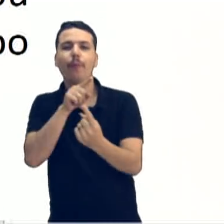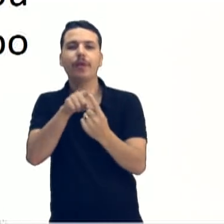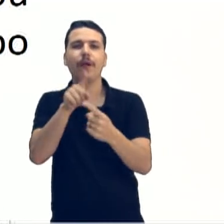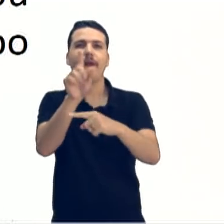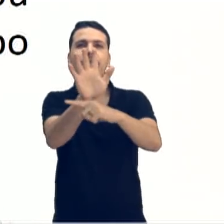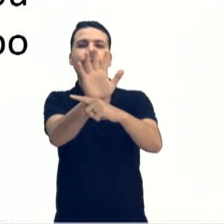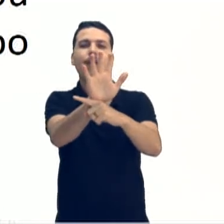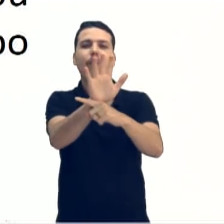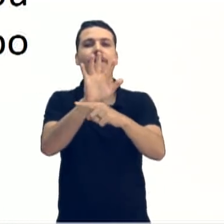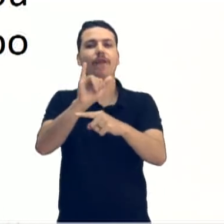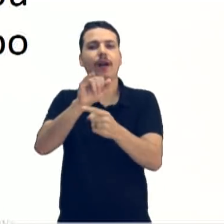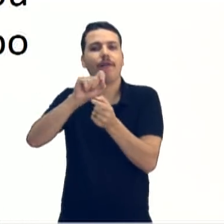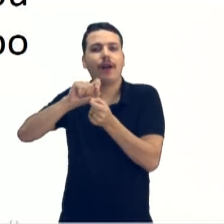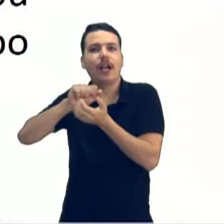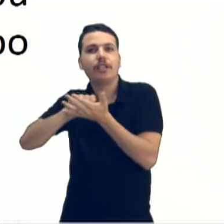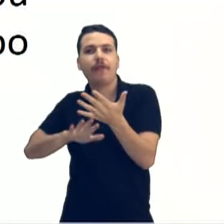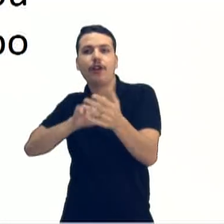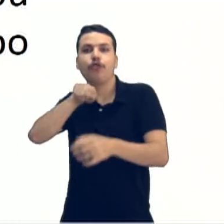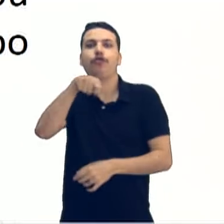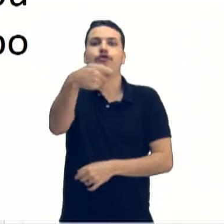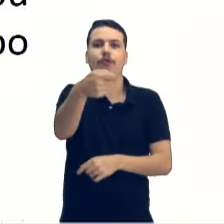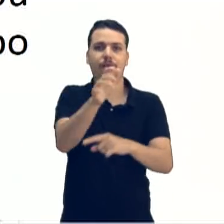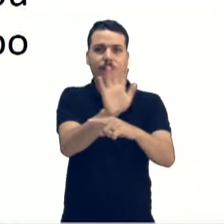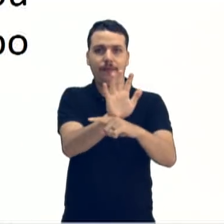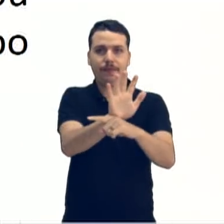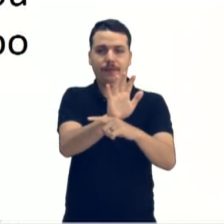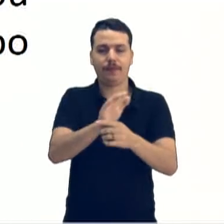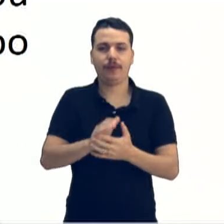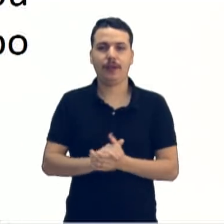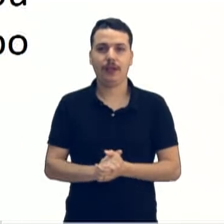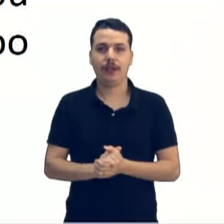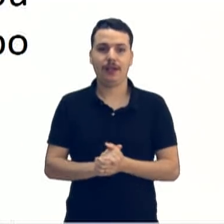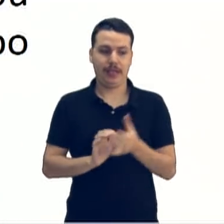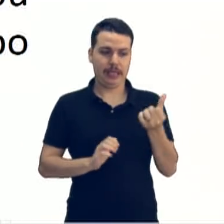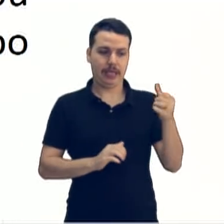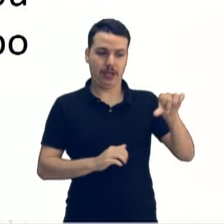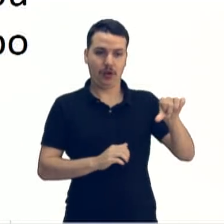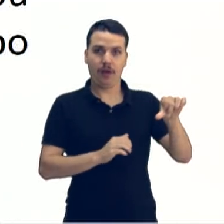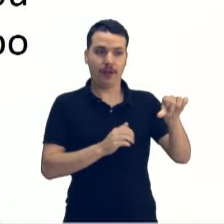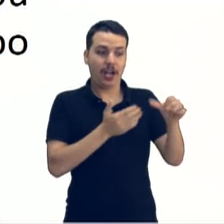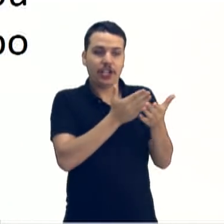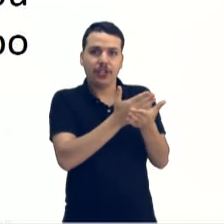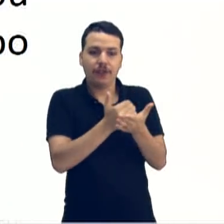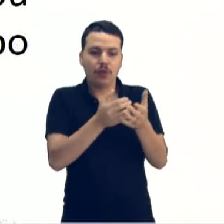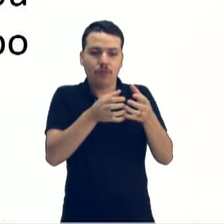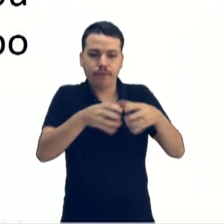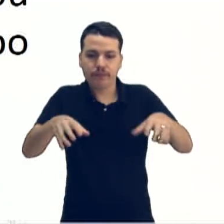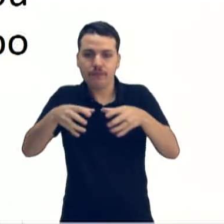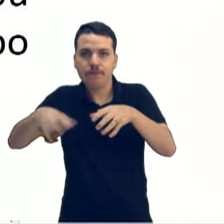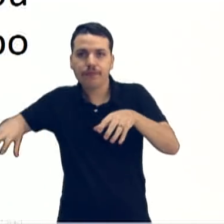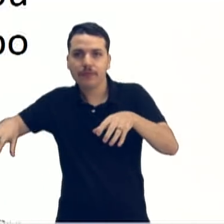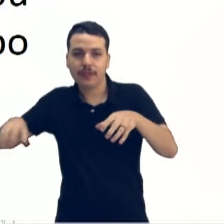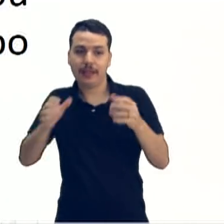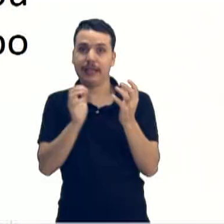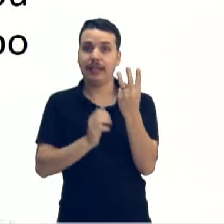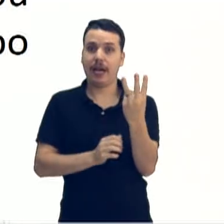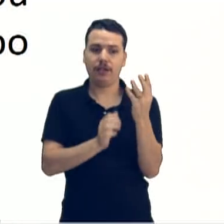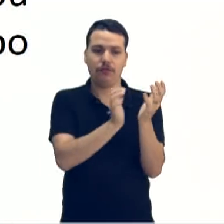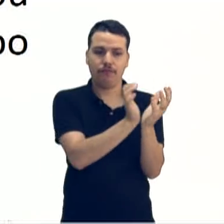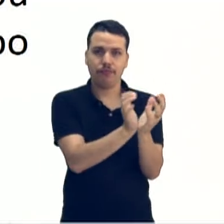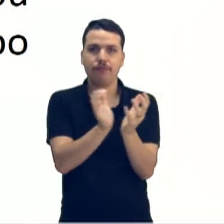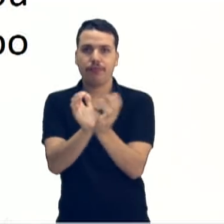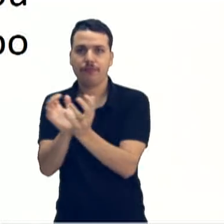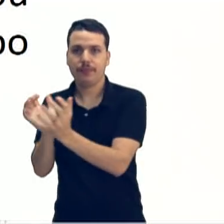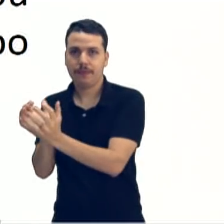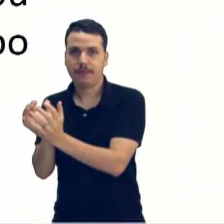Eles foram divididos em 3 grupos, e ficou definido que os alunos do mesmo grupo deveriam se sentar na mesma